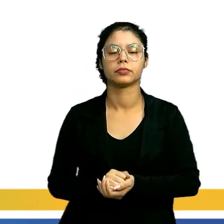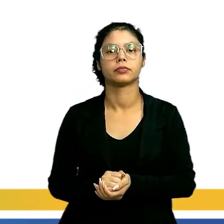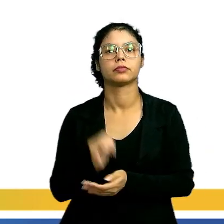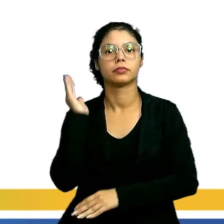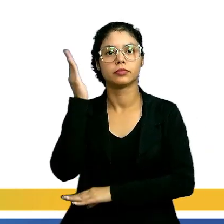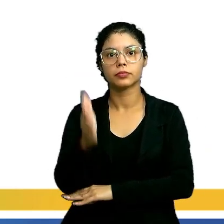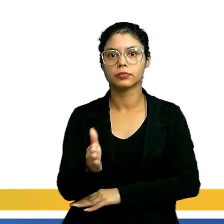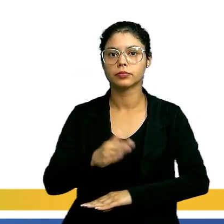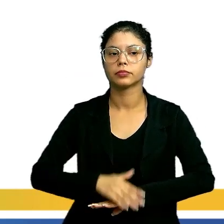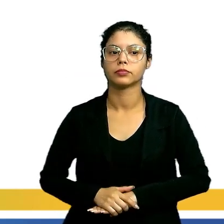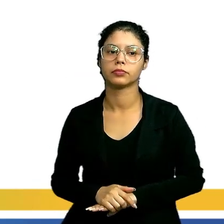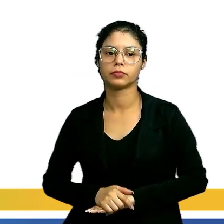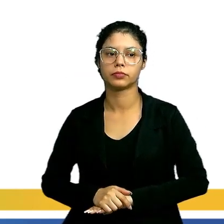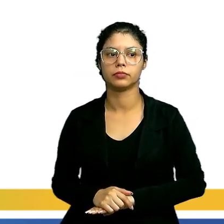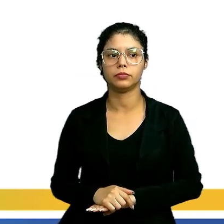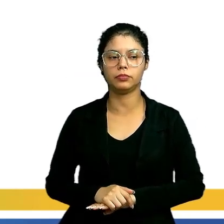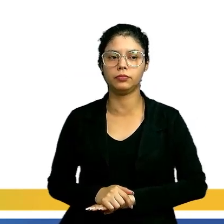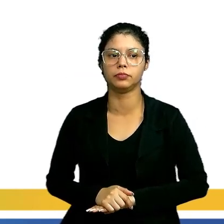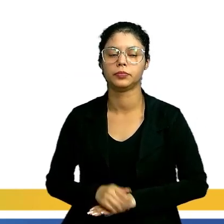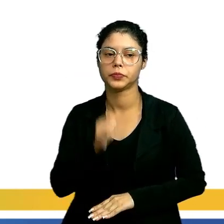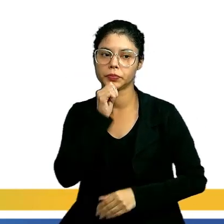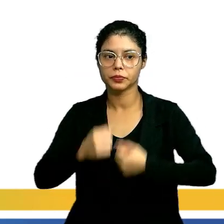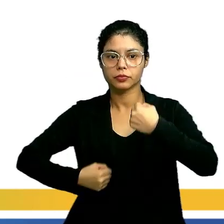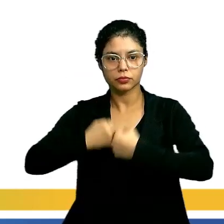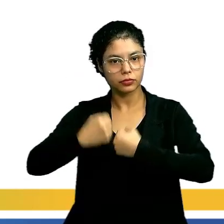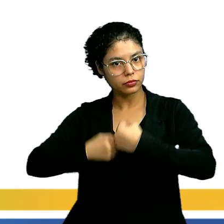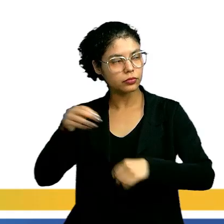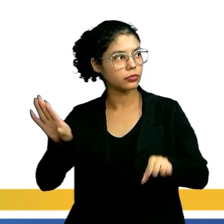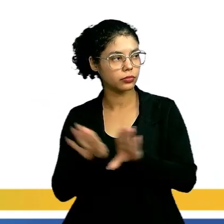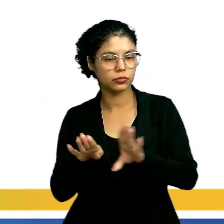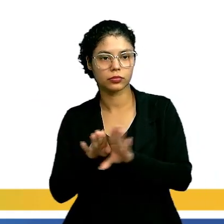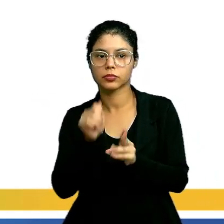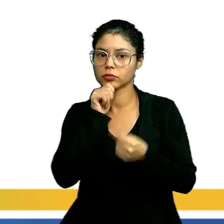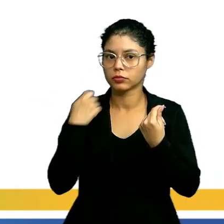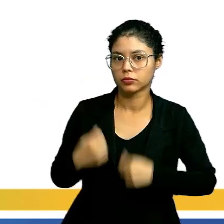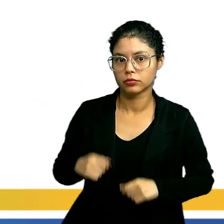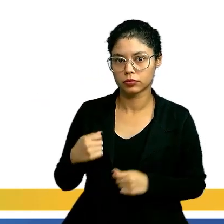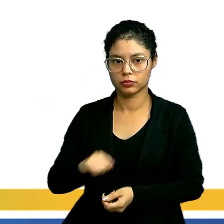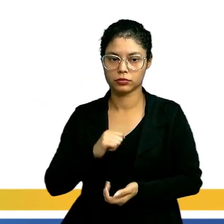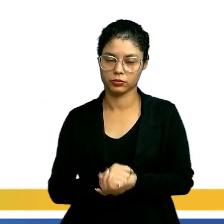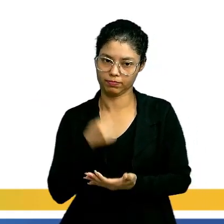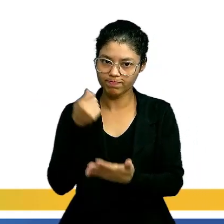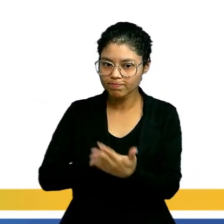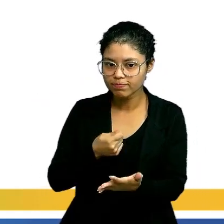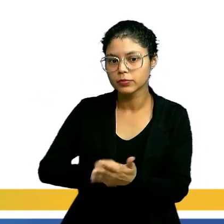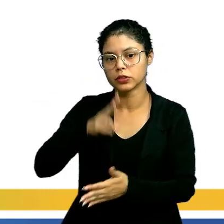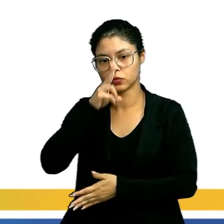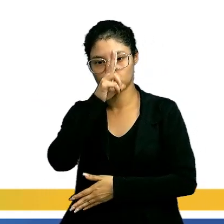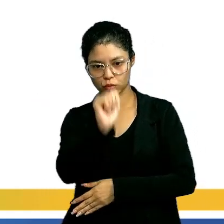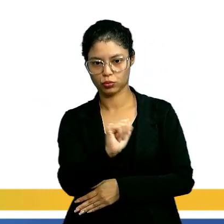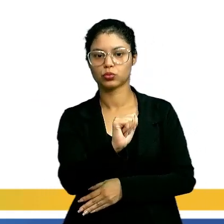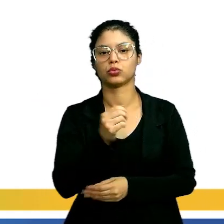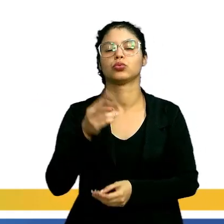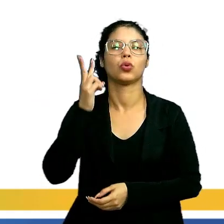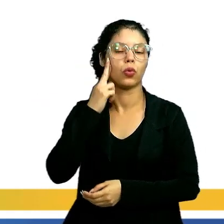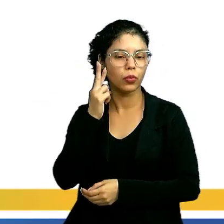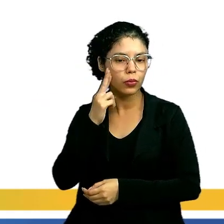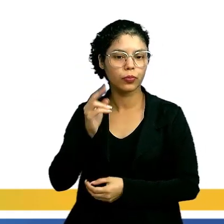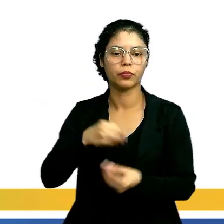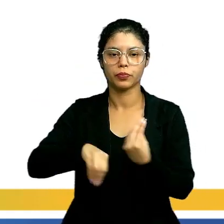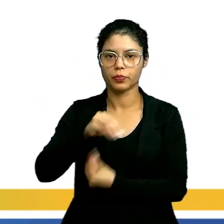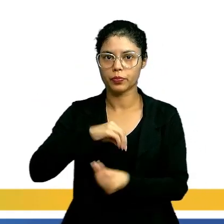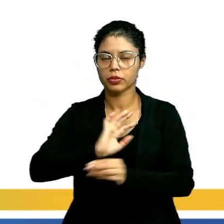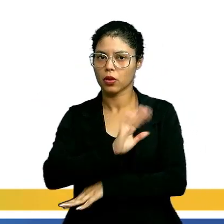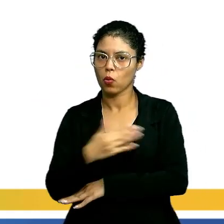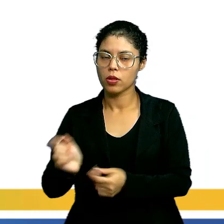estrada. As forças de atrito, elas também dependem da intensidade da força de reação normal. Ou